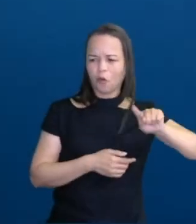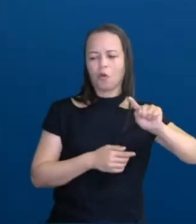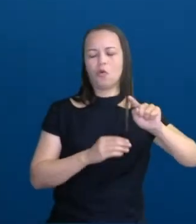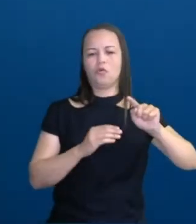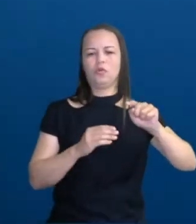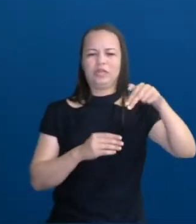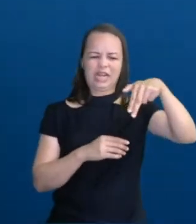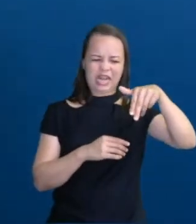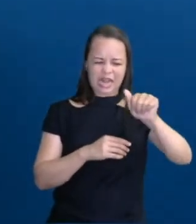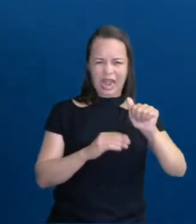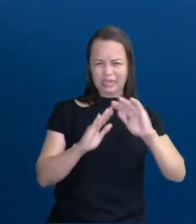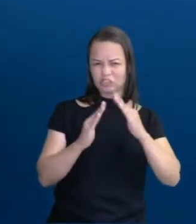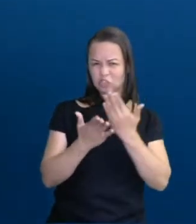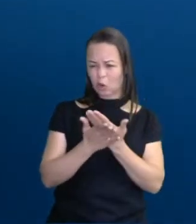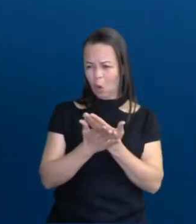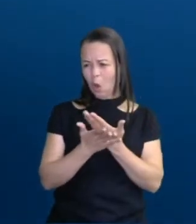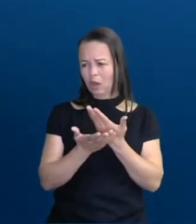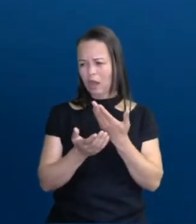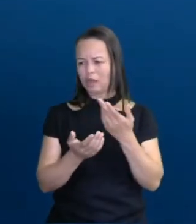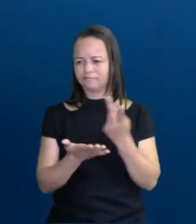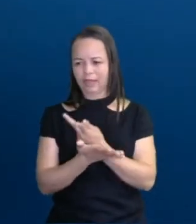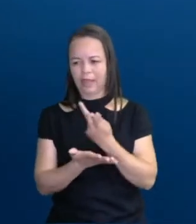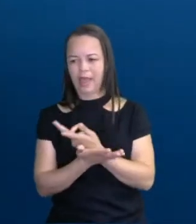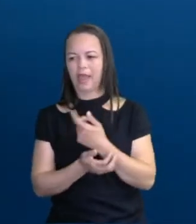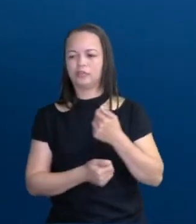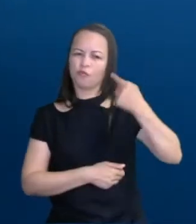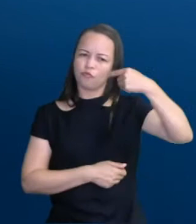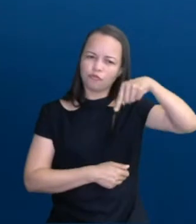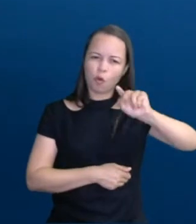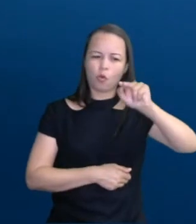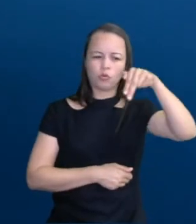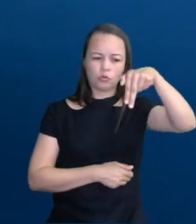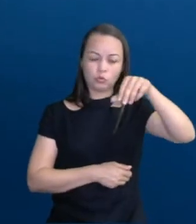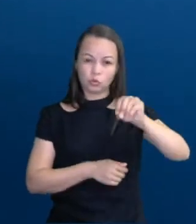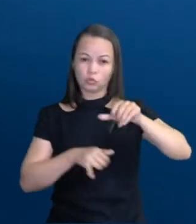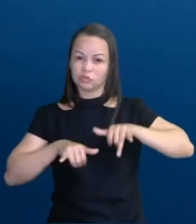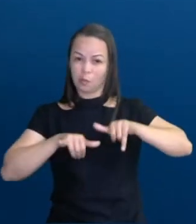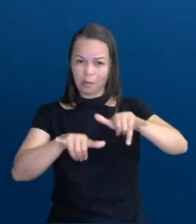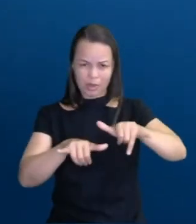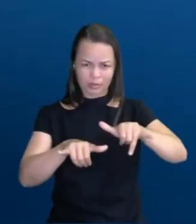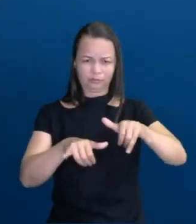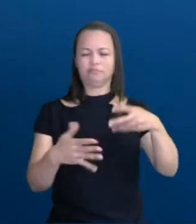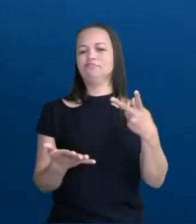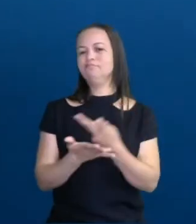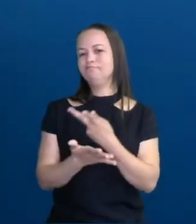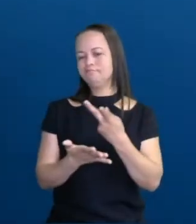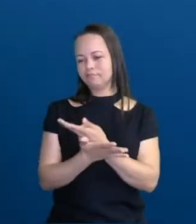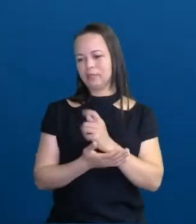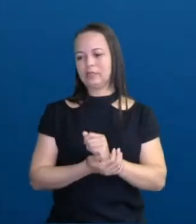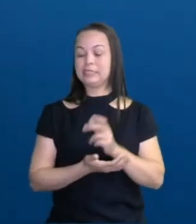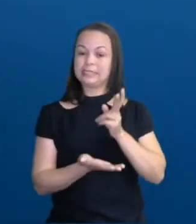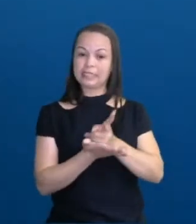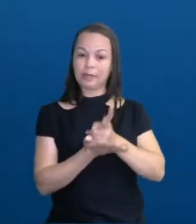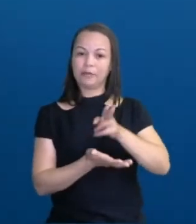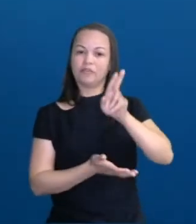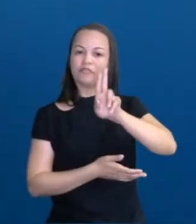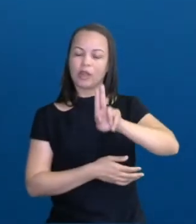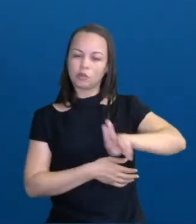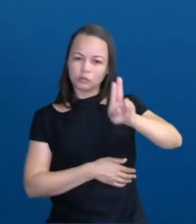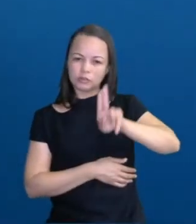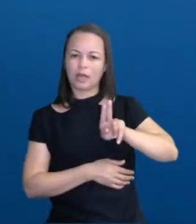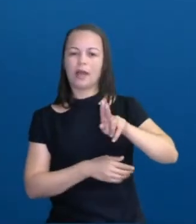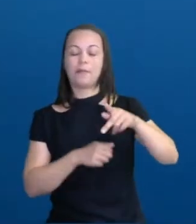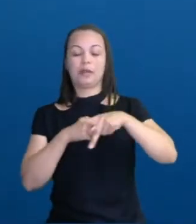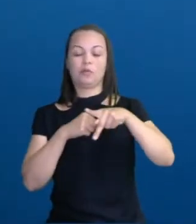vou na escola está correto não com esses verbos você sempre vai utilizar a preposição a por